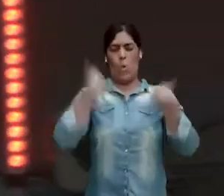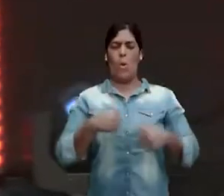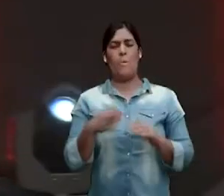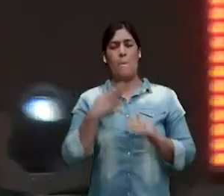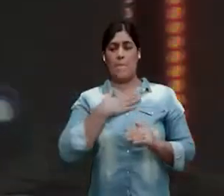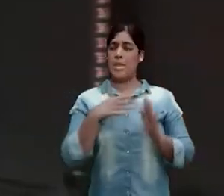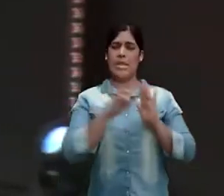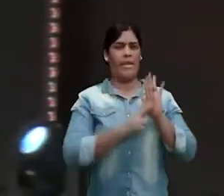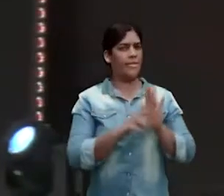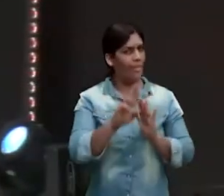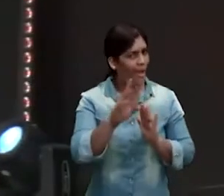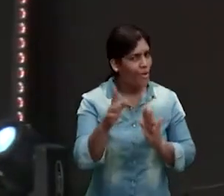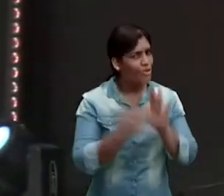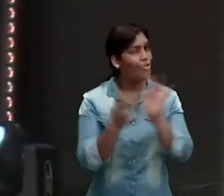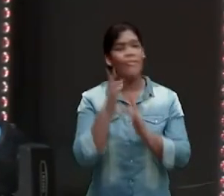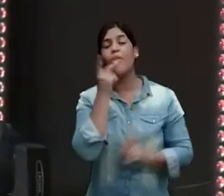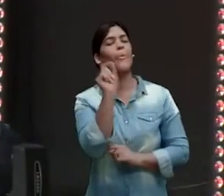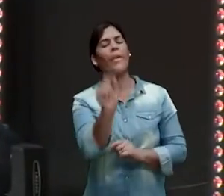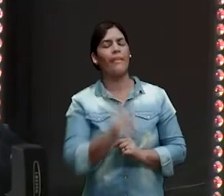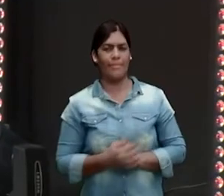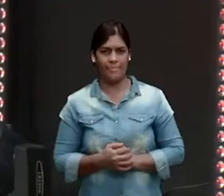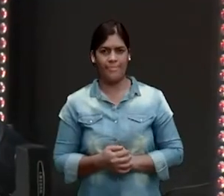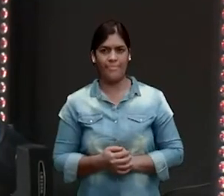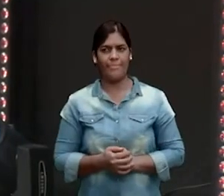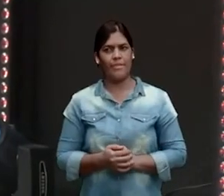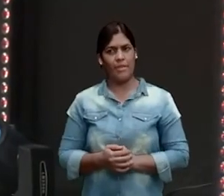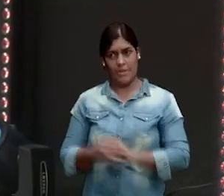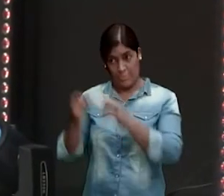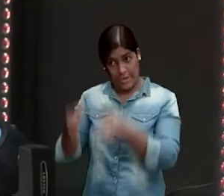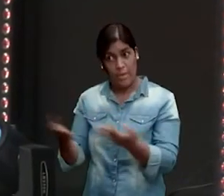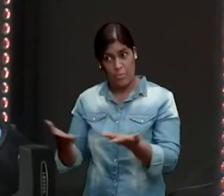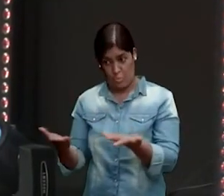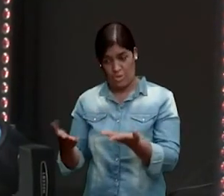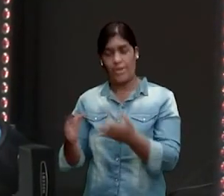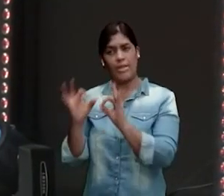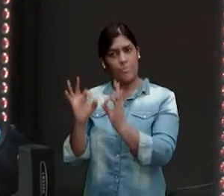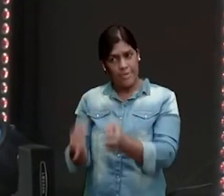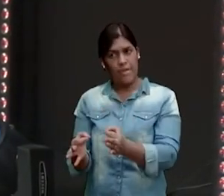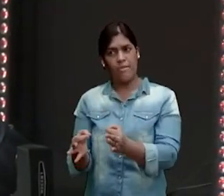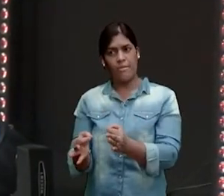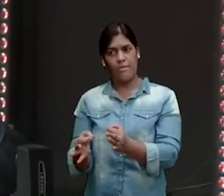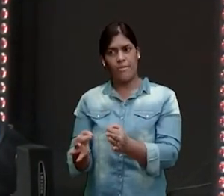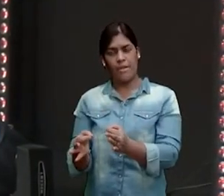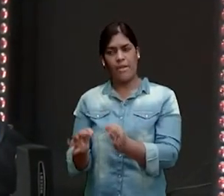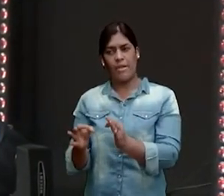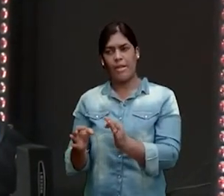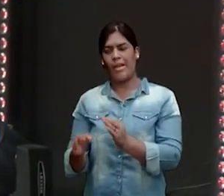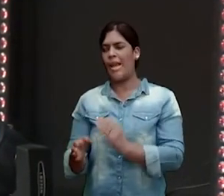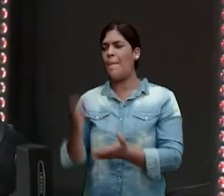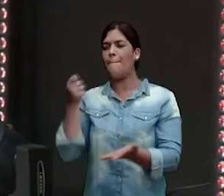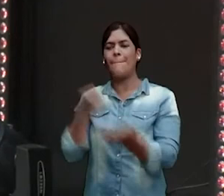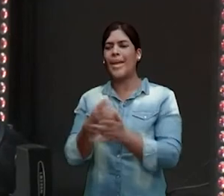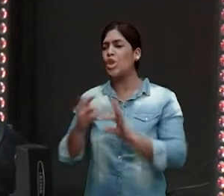fala para ela o quê e fala para ela assim ó dessa vez deu certo e a conta tá